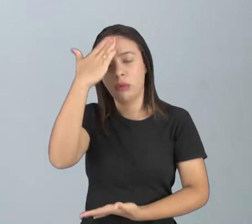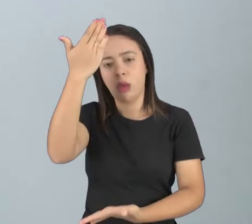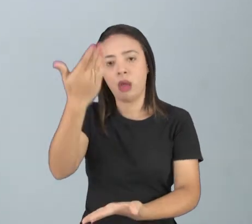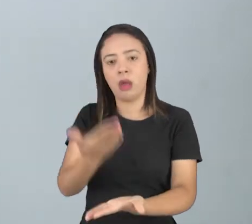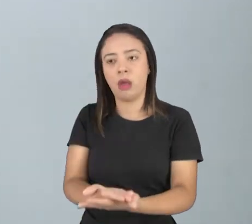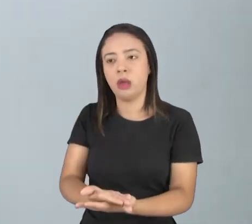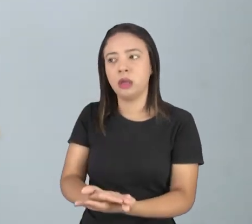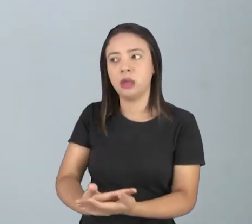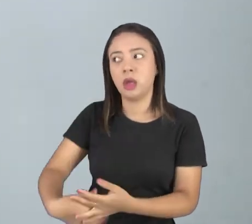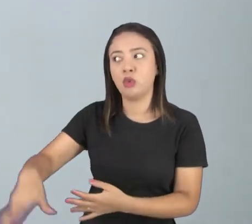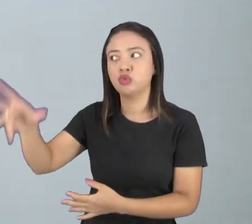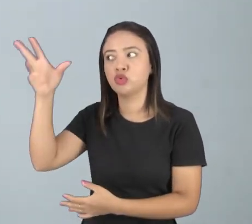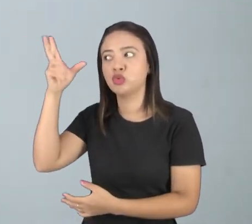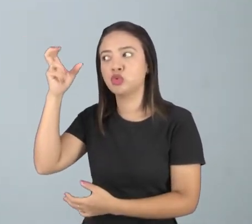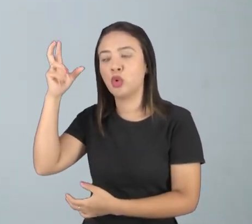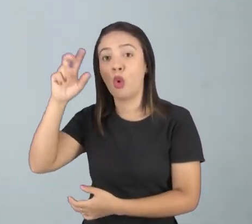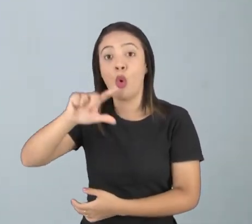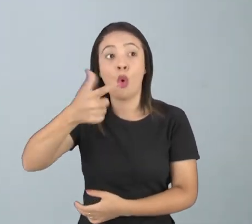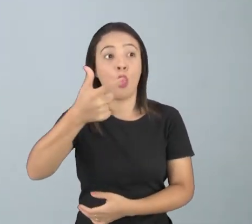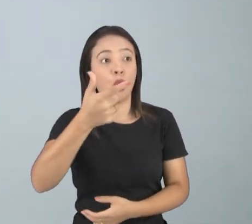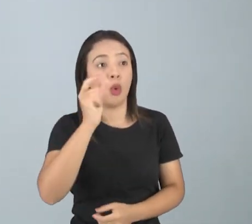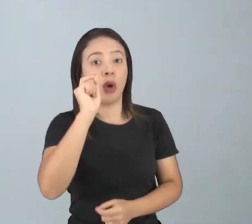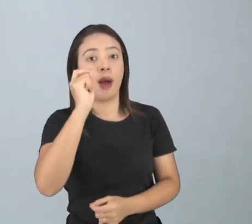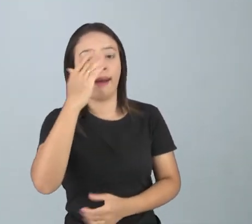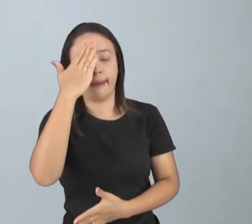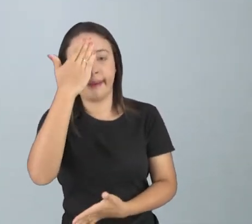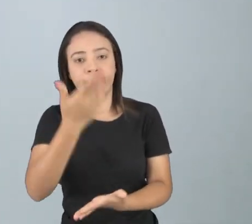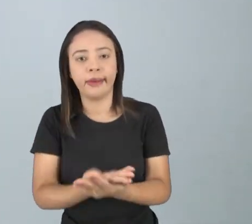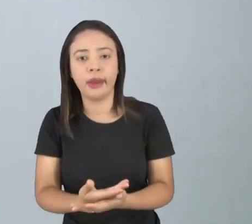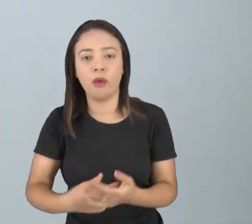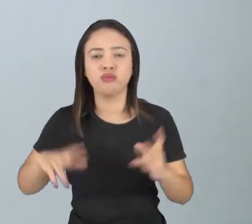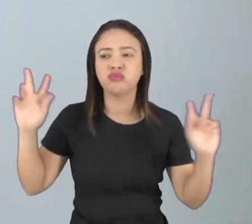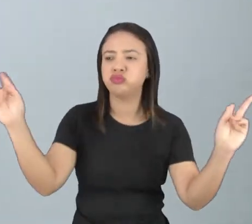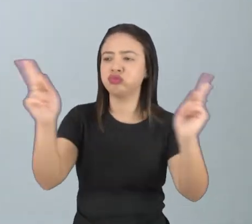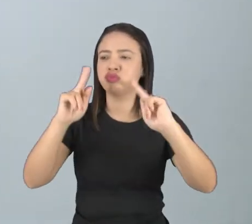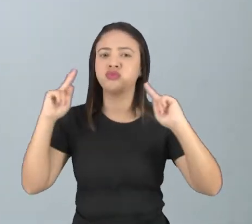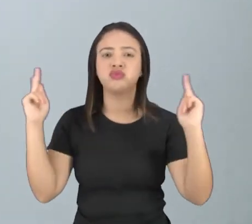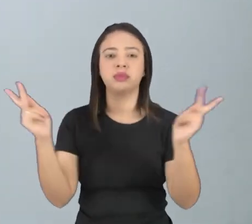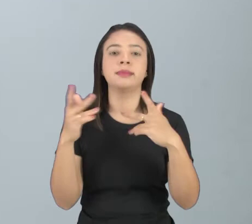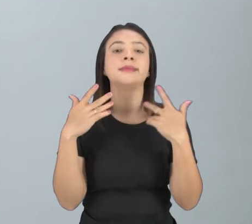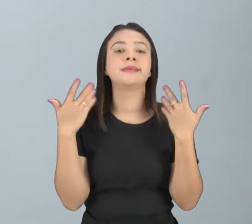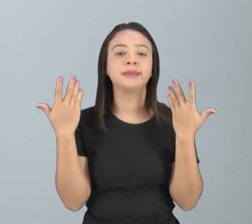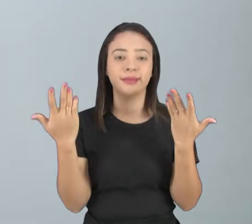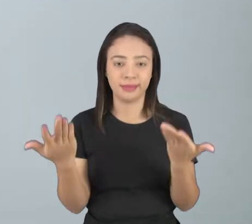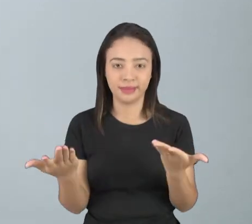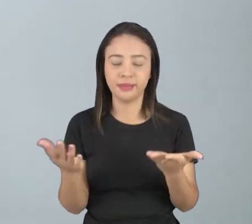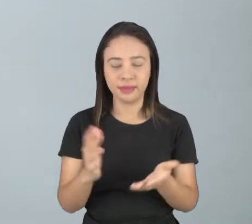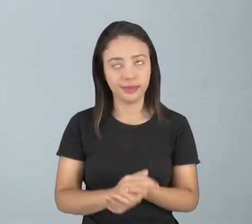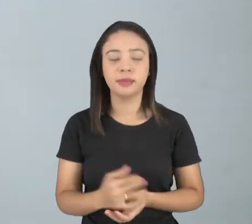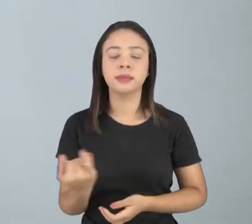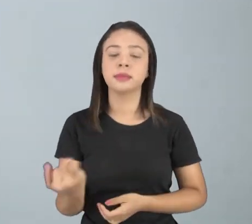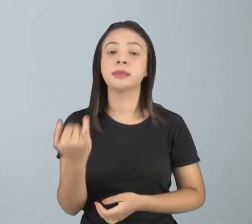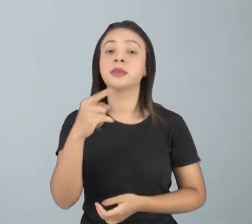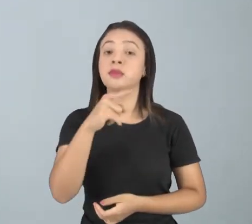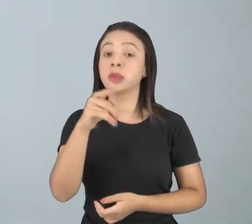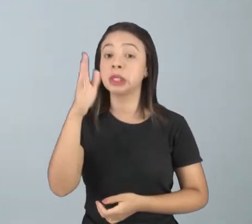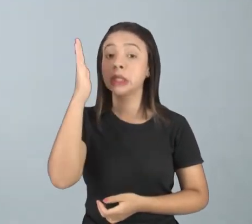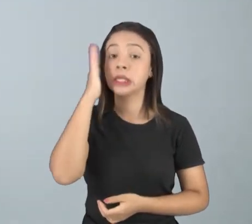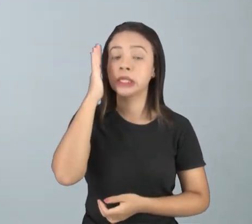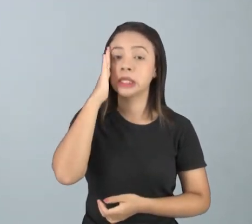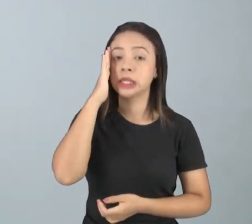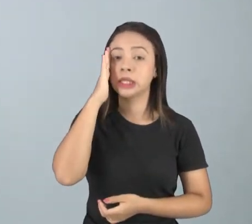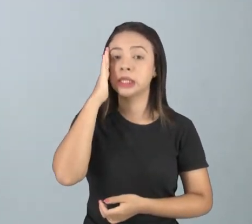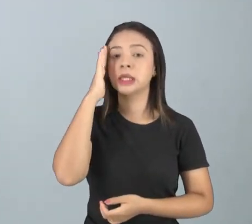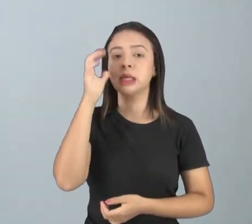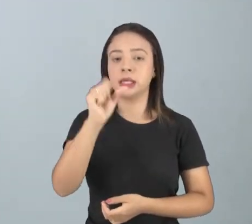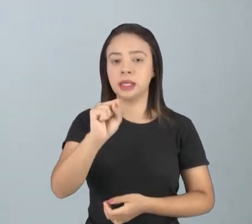outros não, diz que é o vento, né? Outras correntes. Então é interessante você se situar nessa questão do